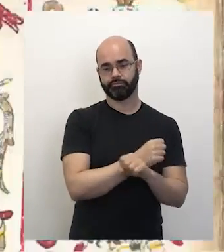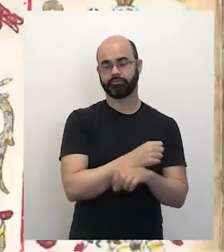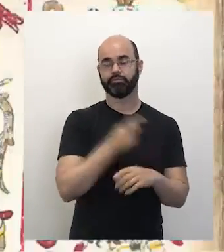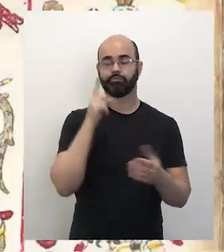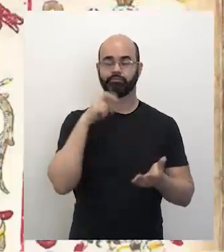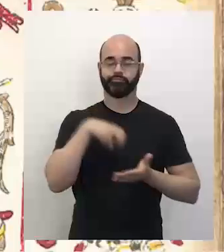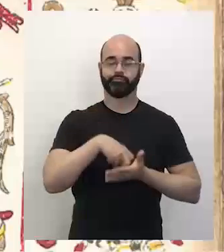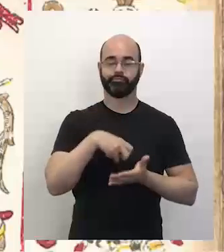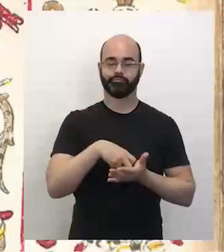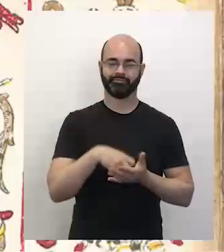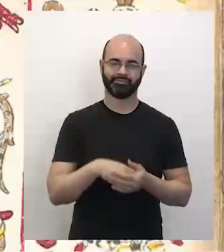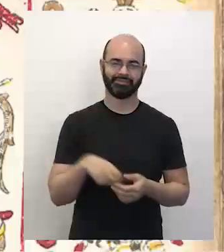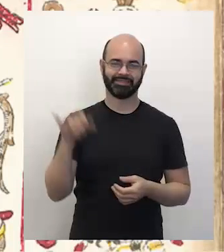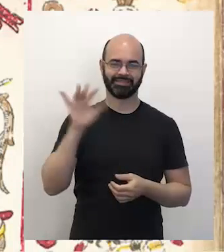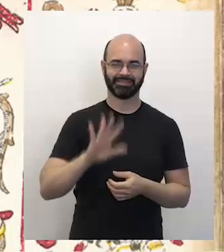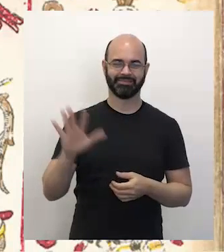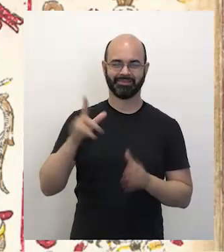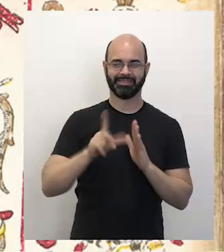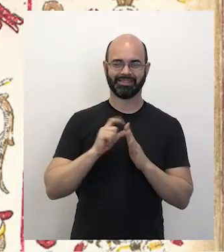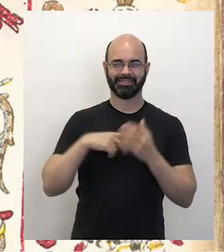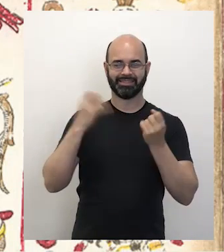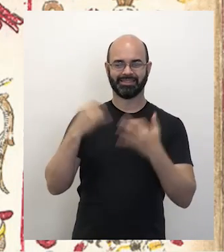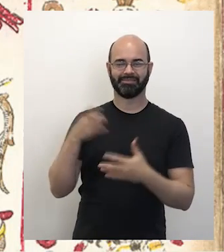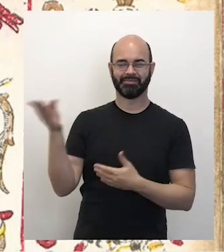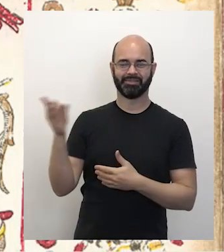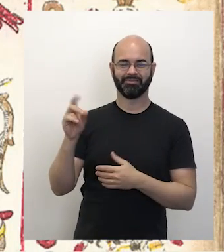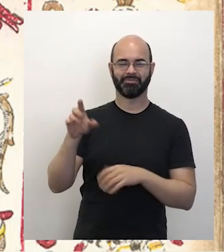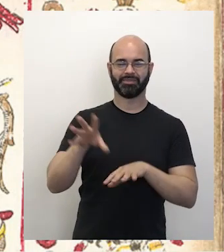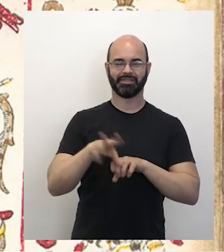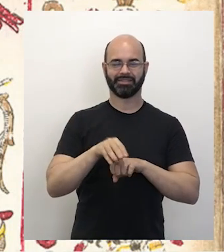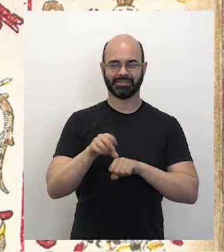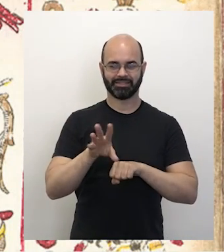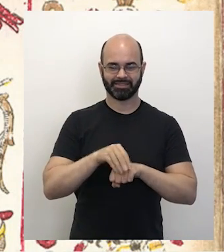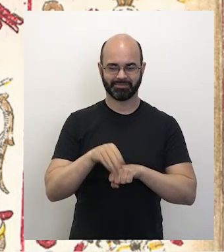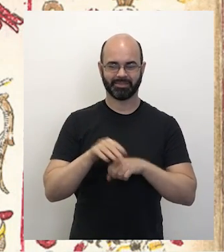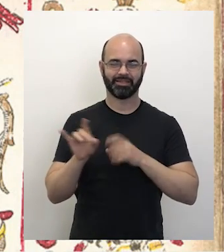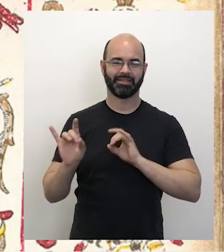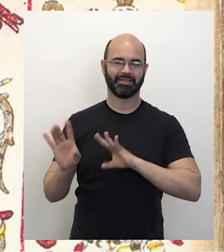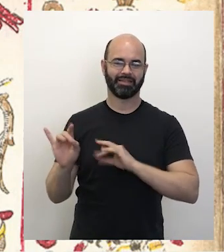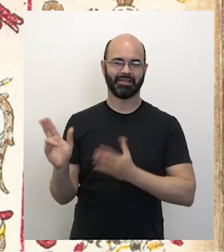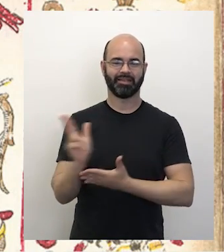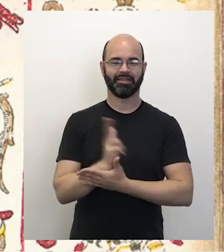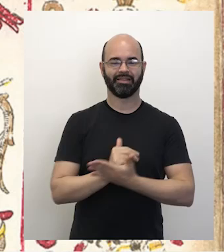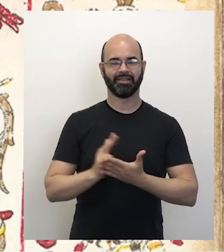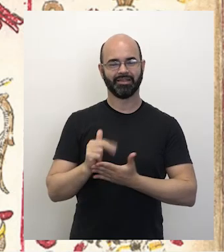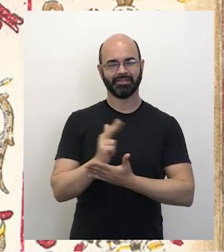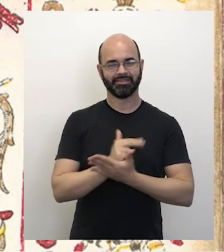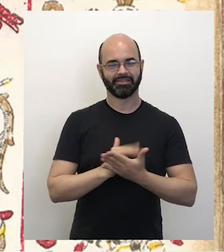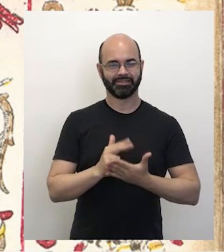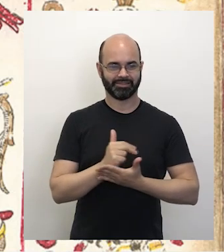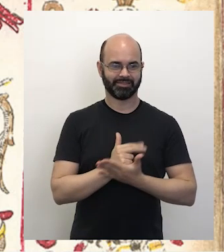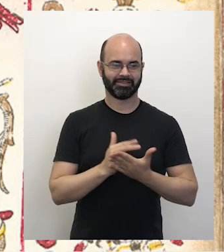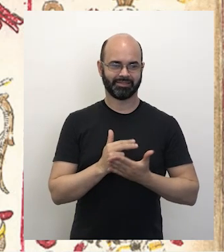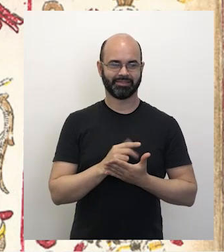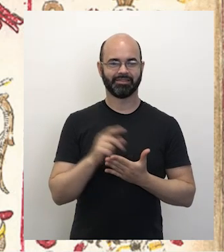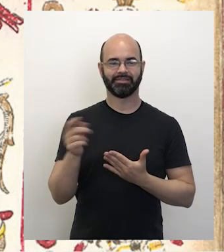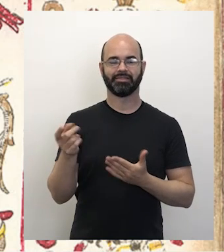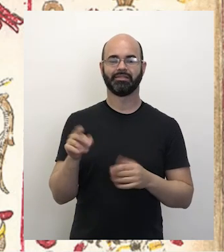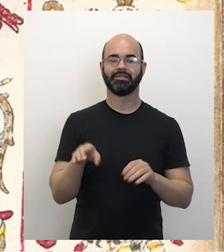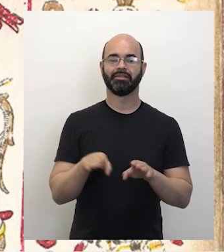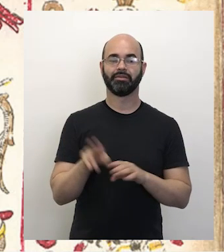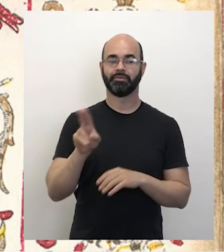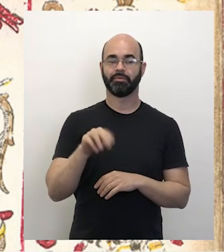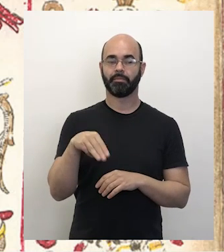imagem também, né? Como nós falamos de saberes e técnicas aí, os desenhos, muito utilizado a metalurgia,